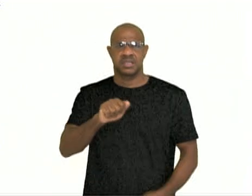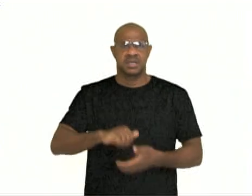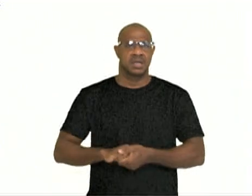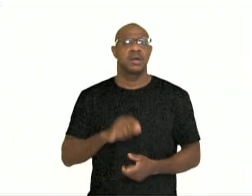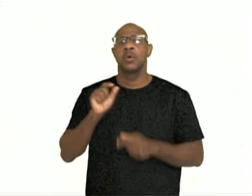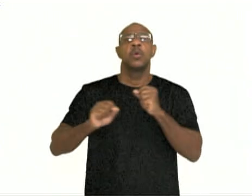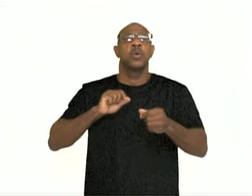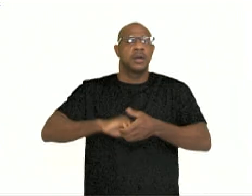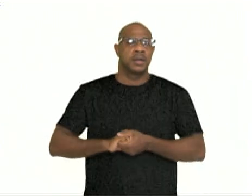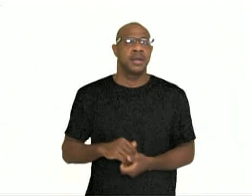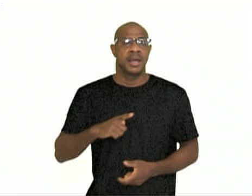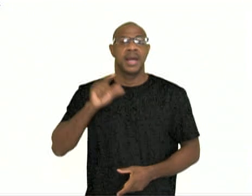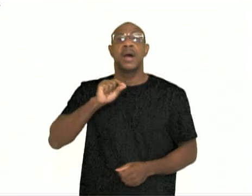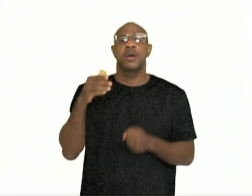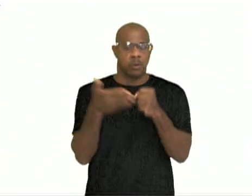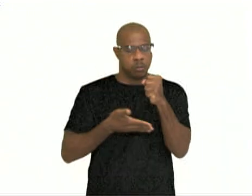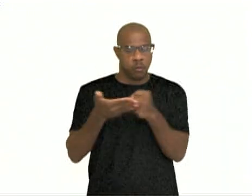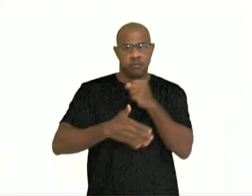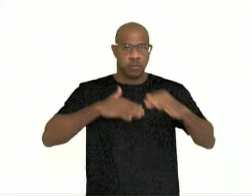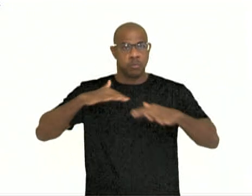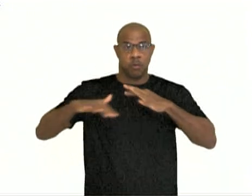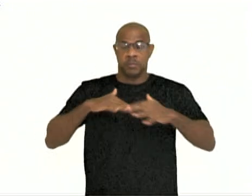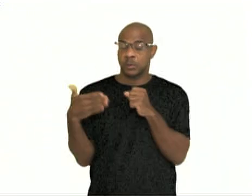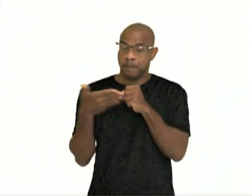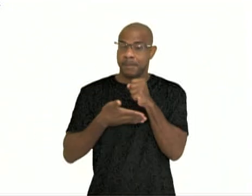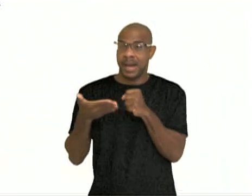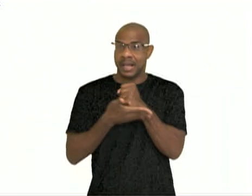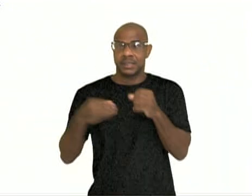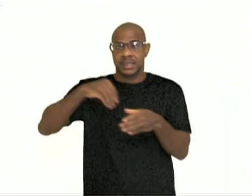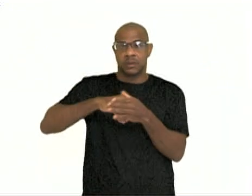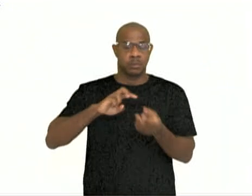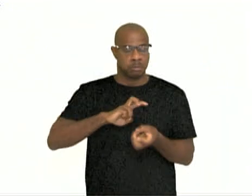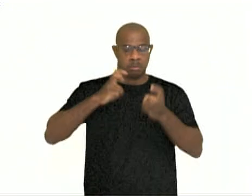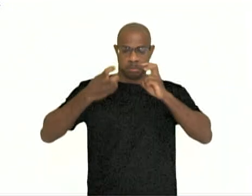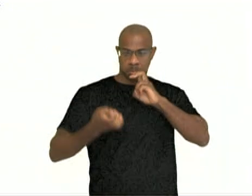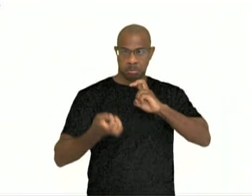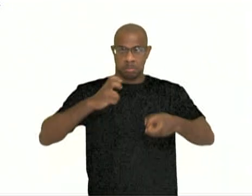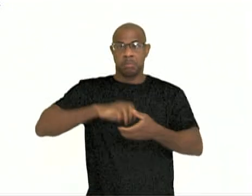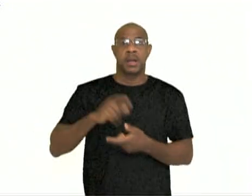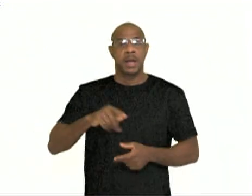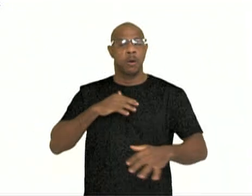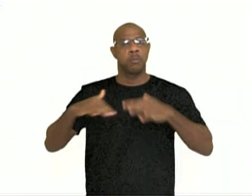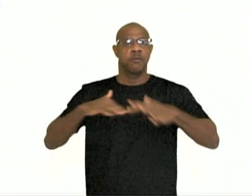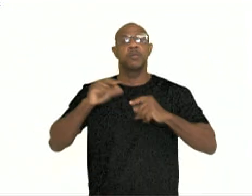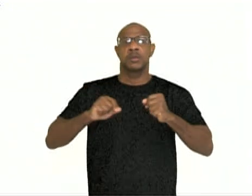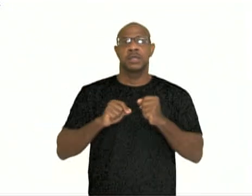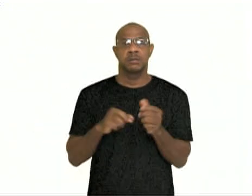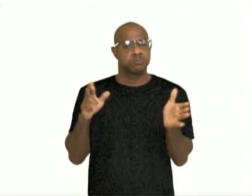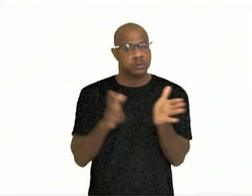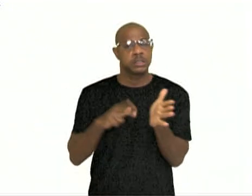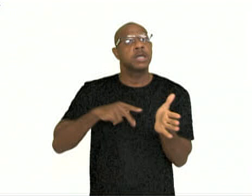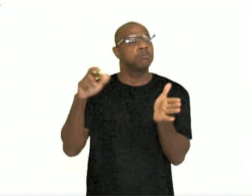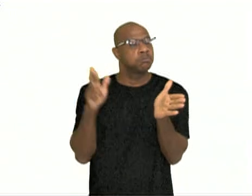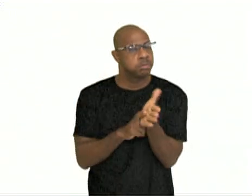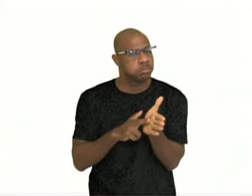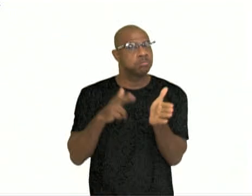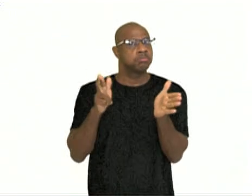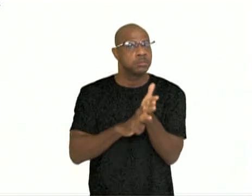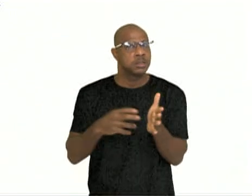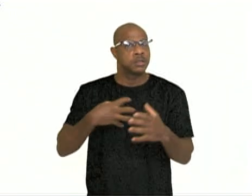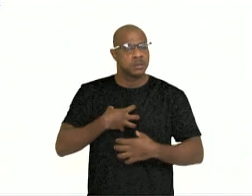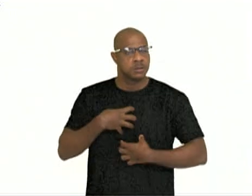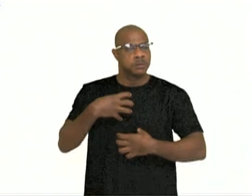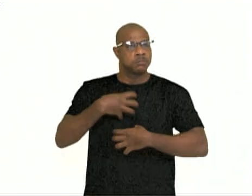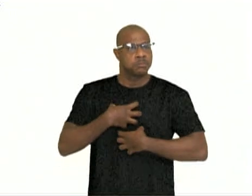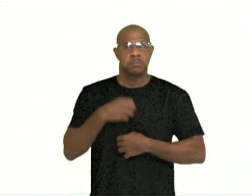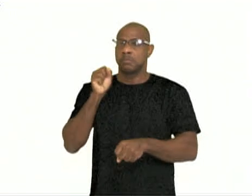a ginga é a base, o movimento básico da capoeira. É um movimento ritmado, então é um movimento que